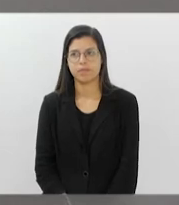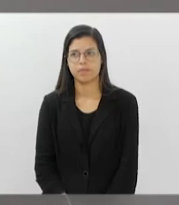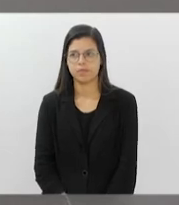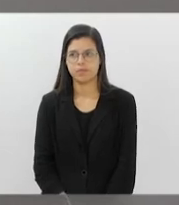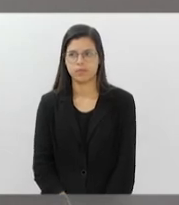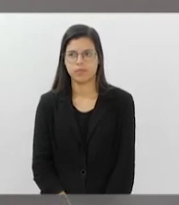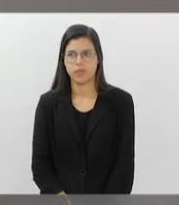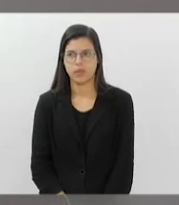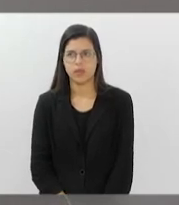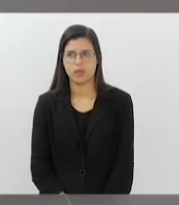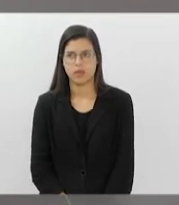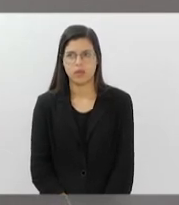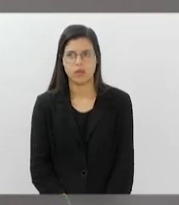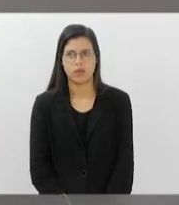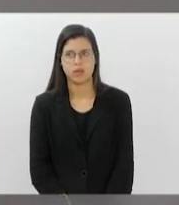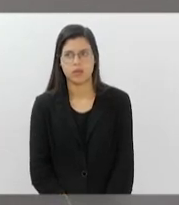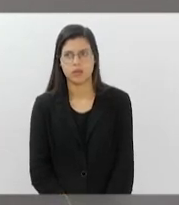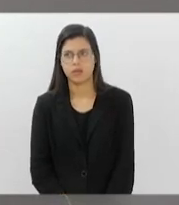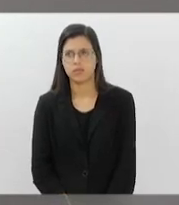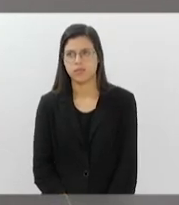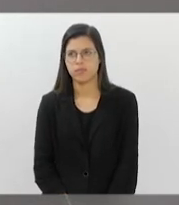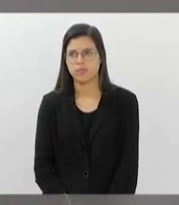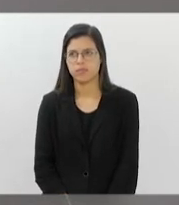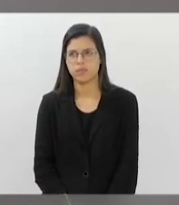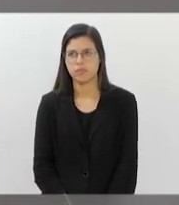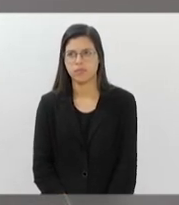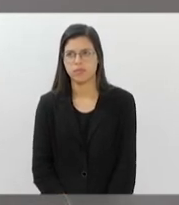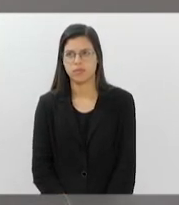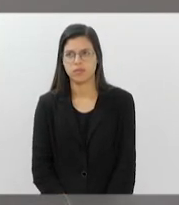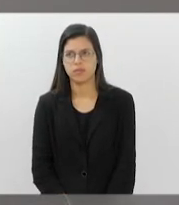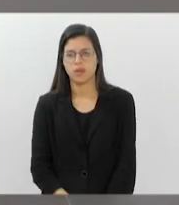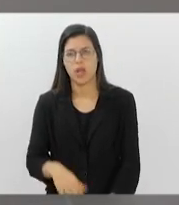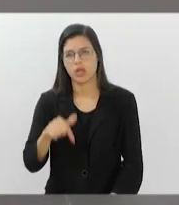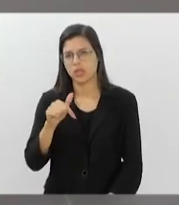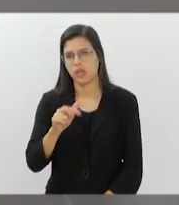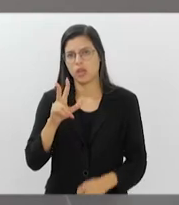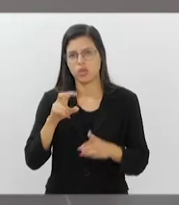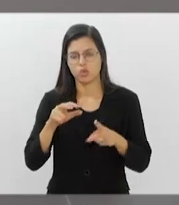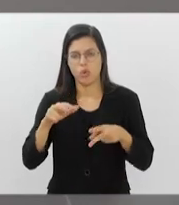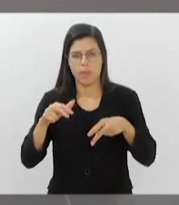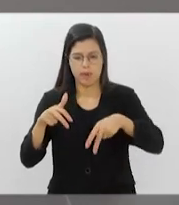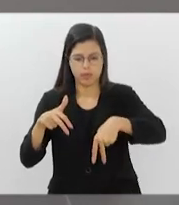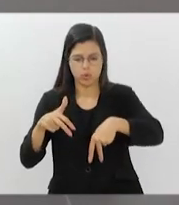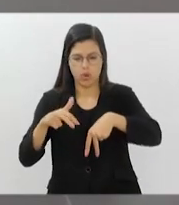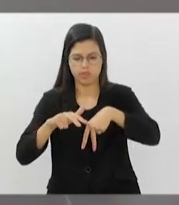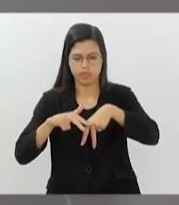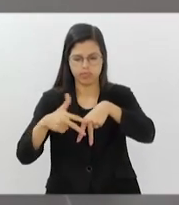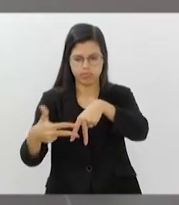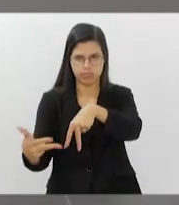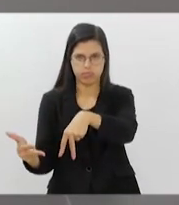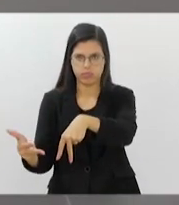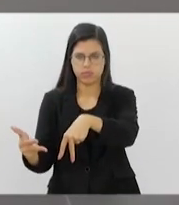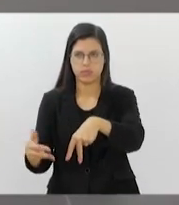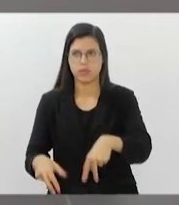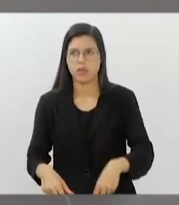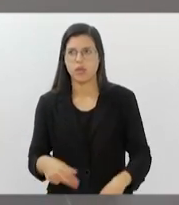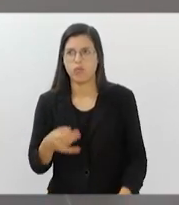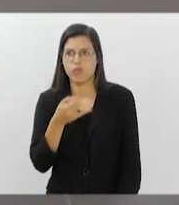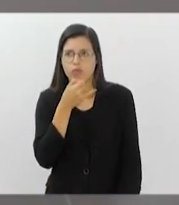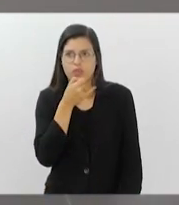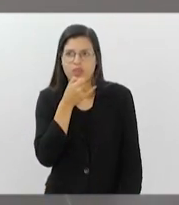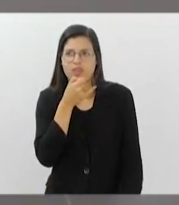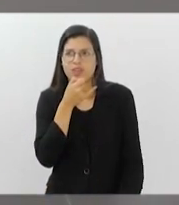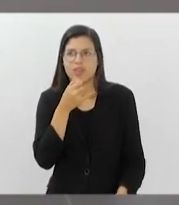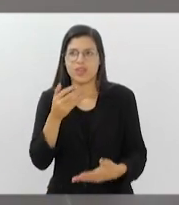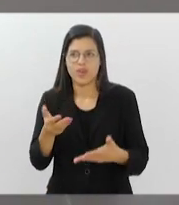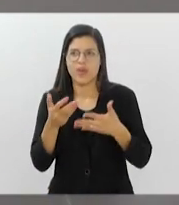aqui não é questão de passar ou não na roleta. Eu fico triste, porque eu quero passar nas roletas e não